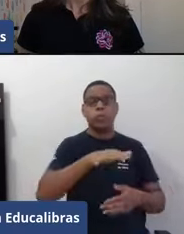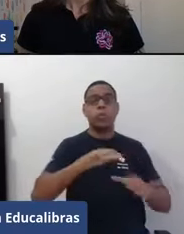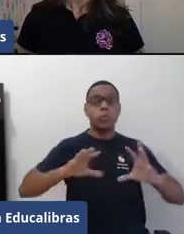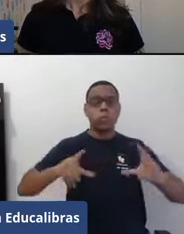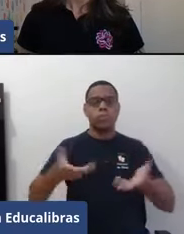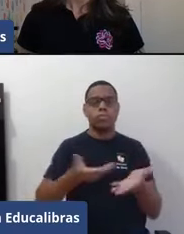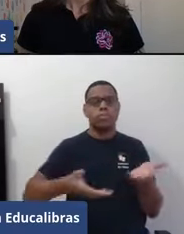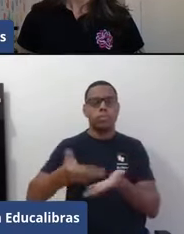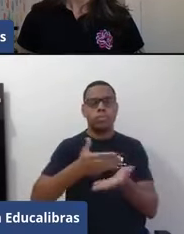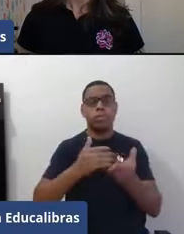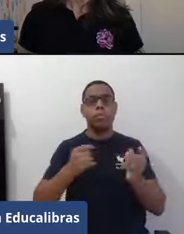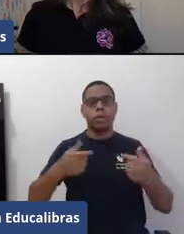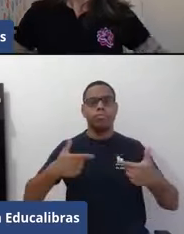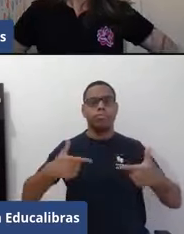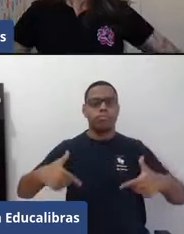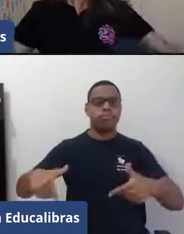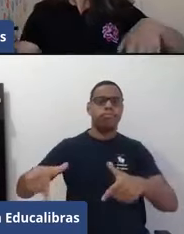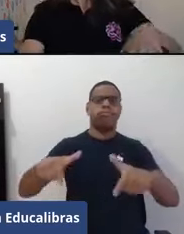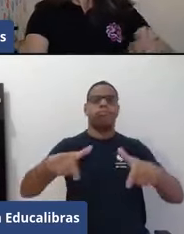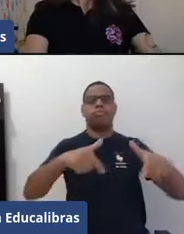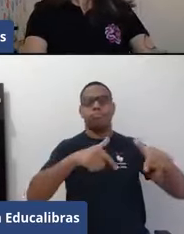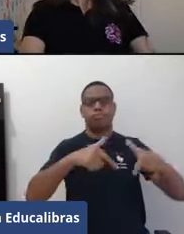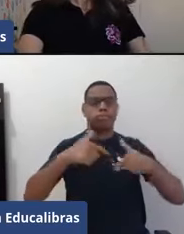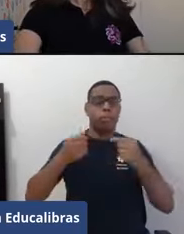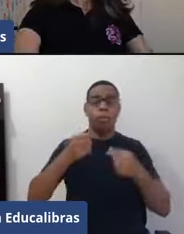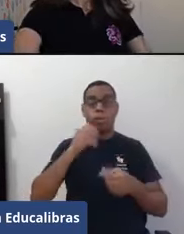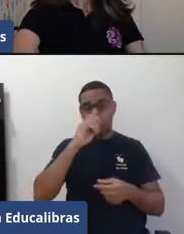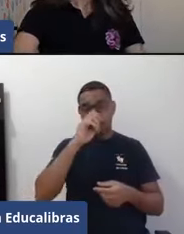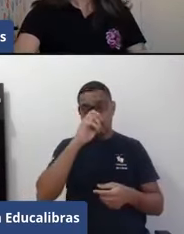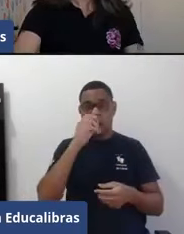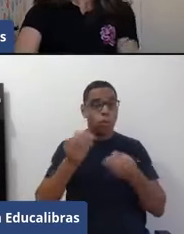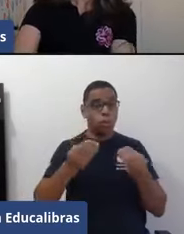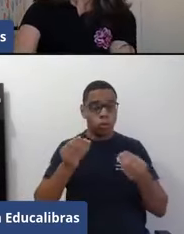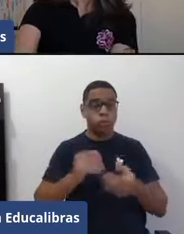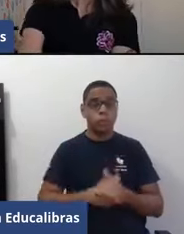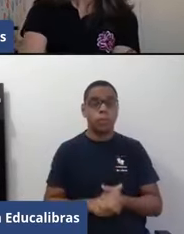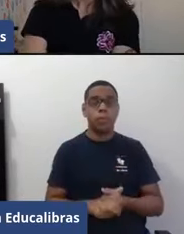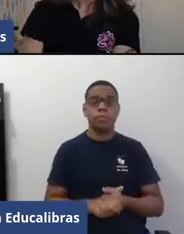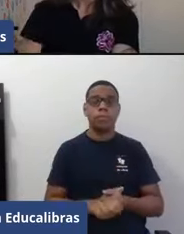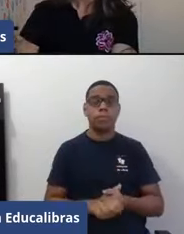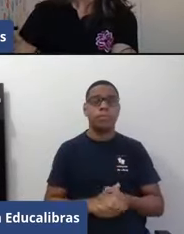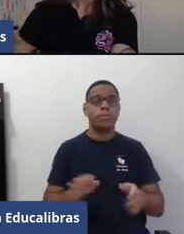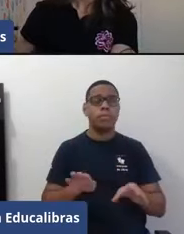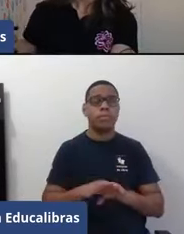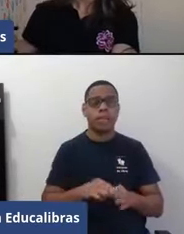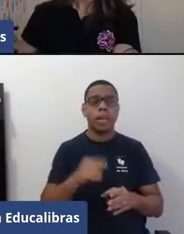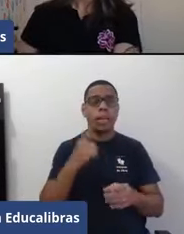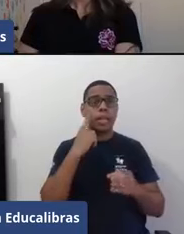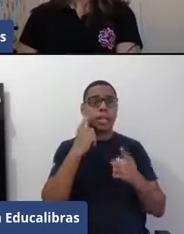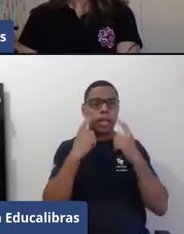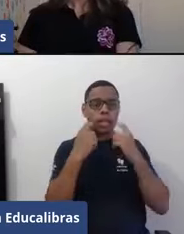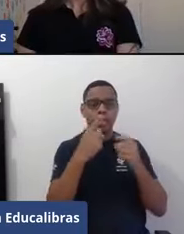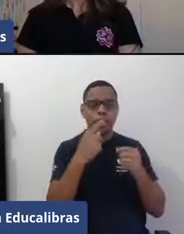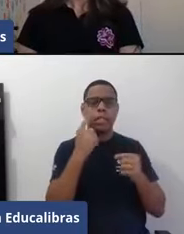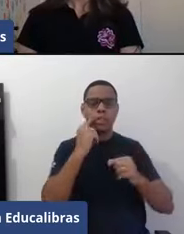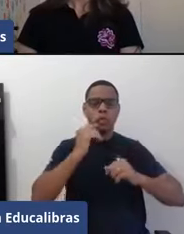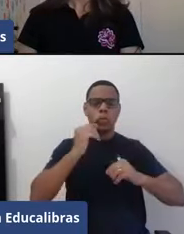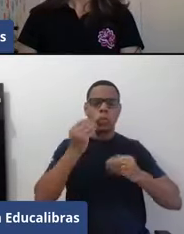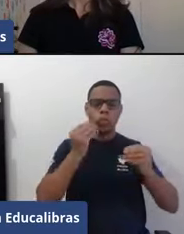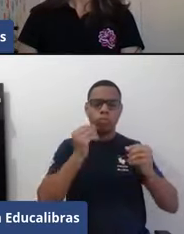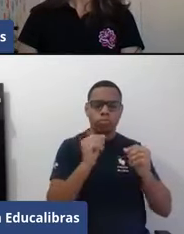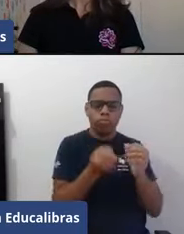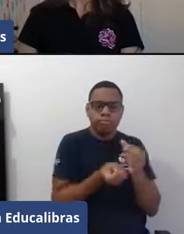realmente funcionar e para emplacar pelo menos algumas dessas suas ideias. Na prática, o